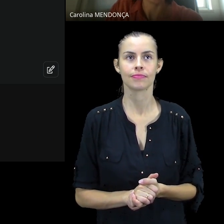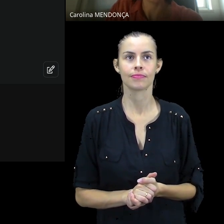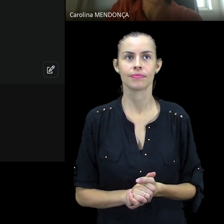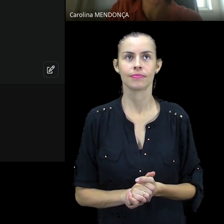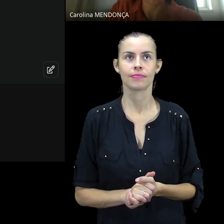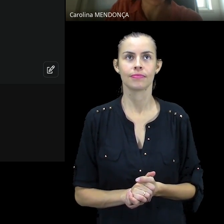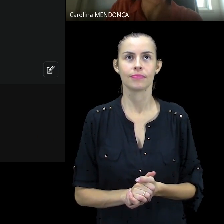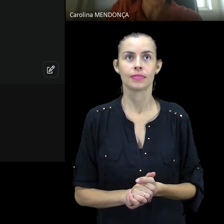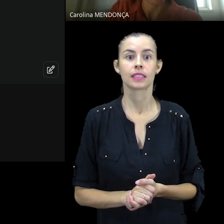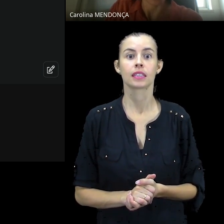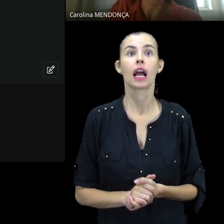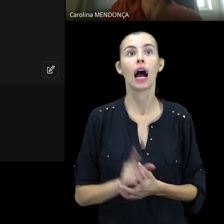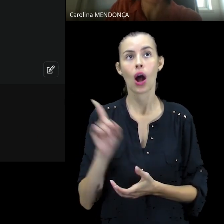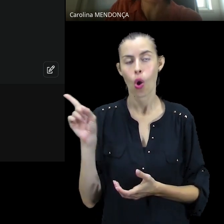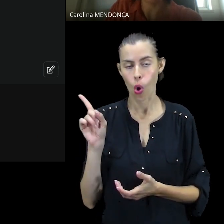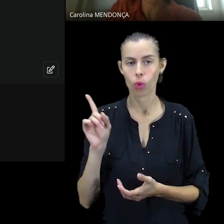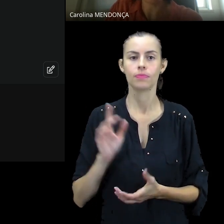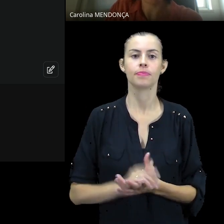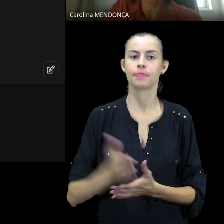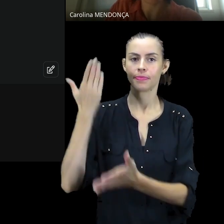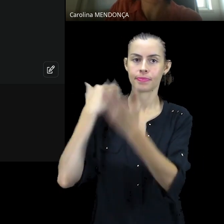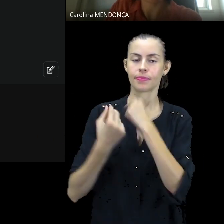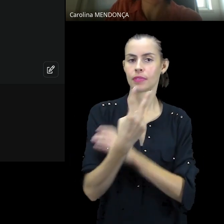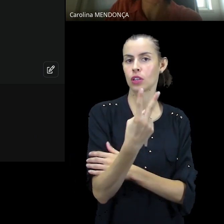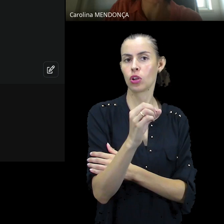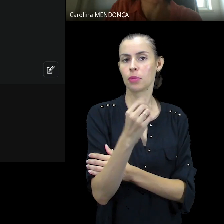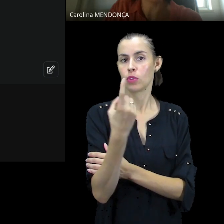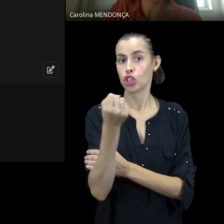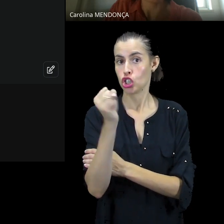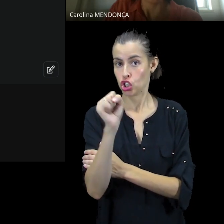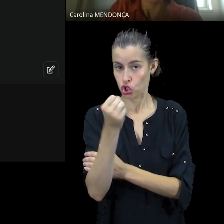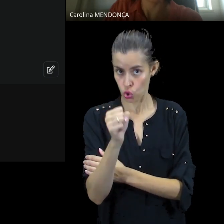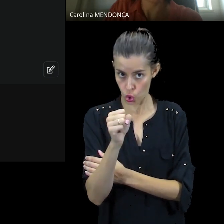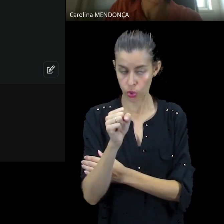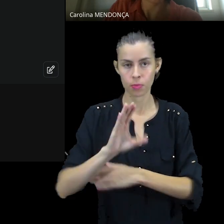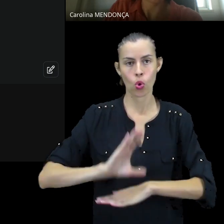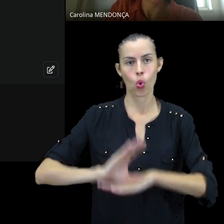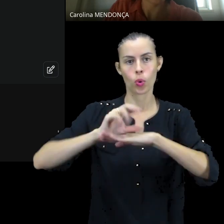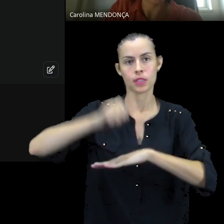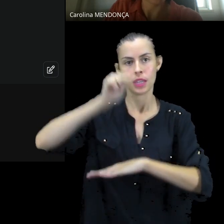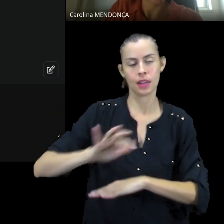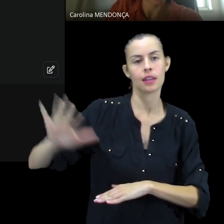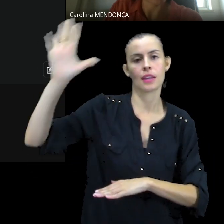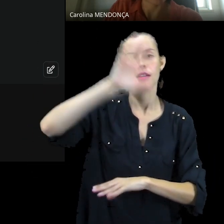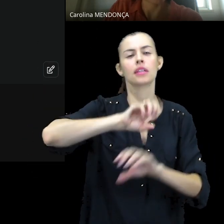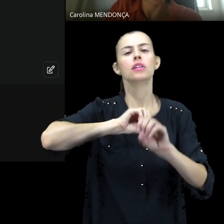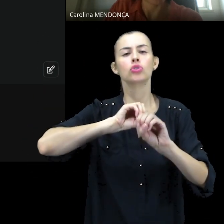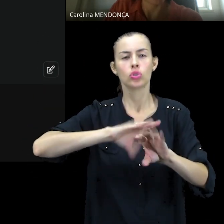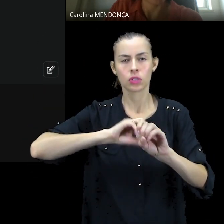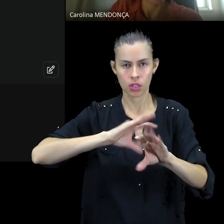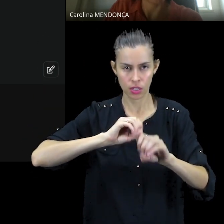E aí vem a extensão, né? Já estava previsto no Plano Nacional de Educação. Em 2018, o Conselho Nacional de